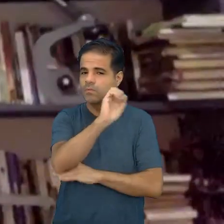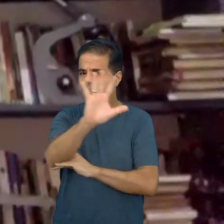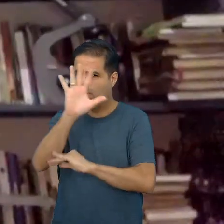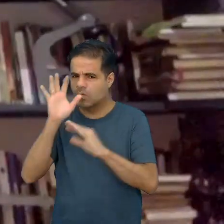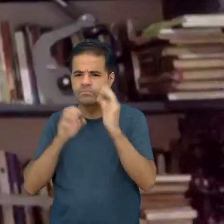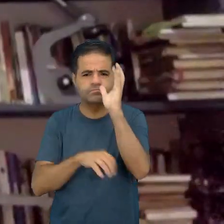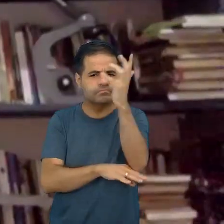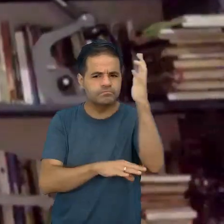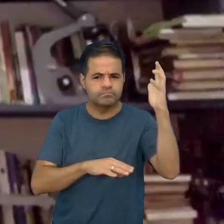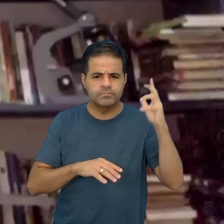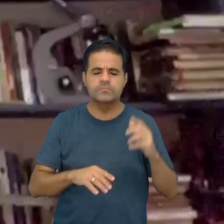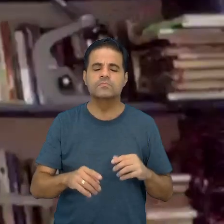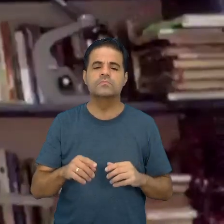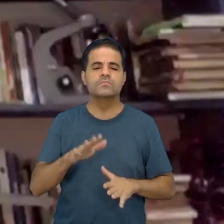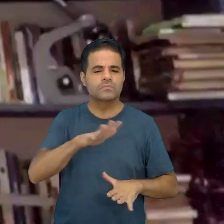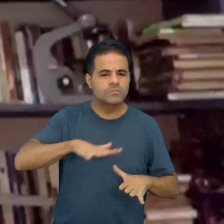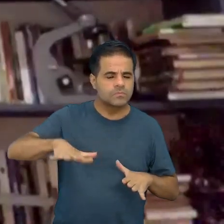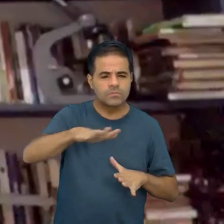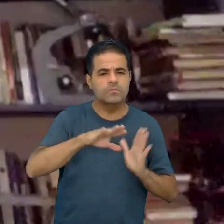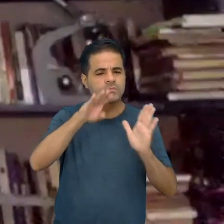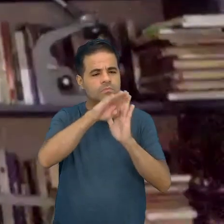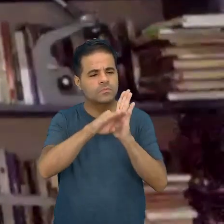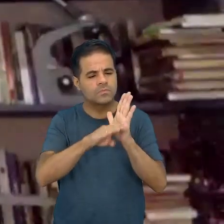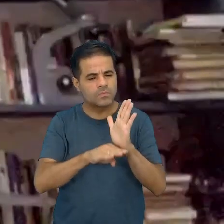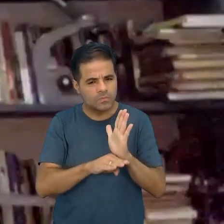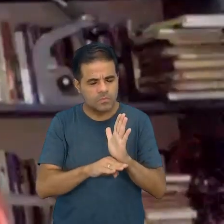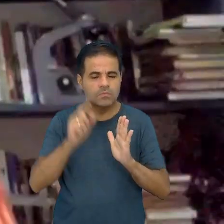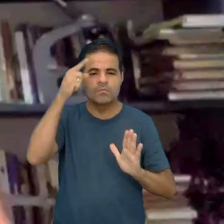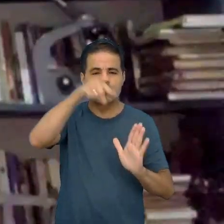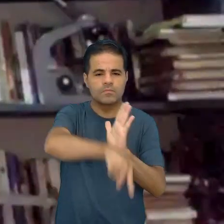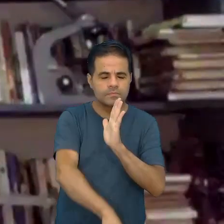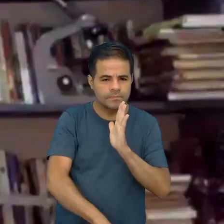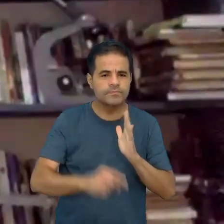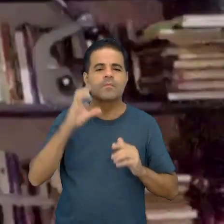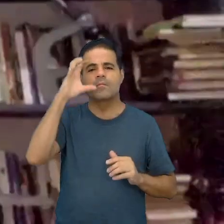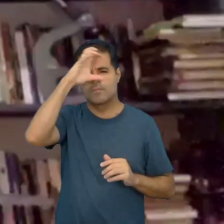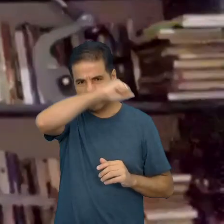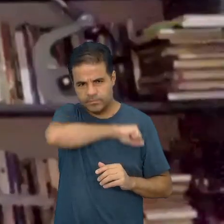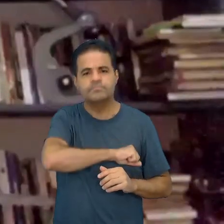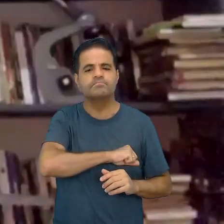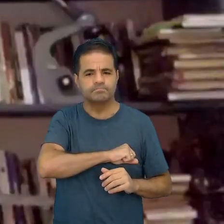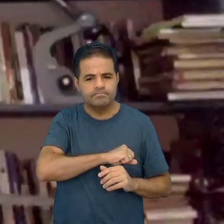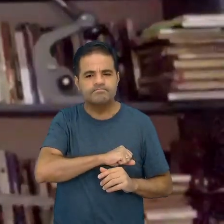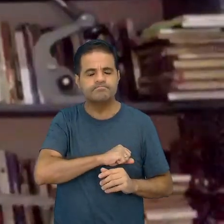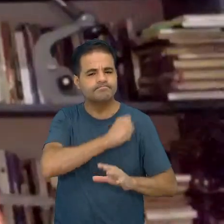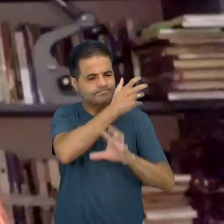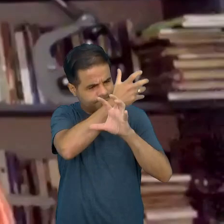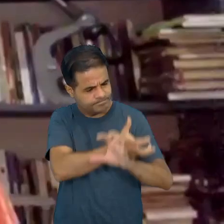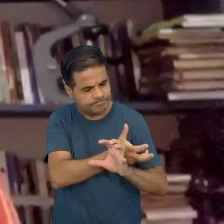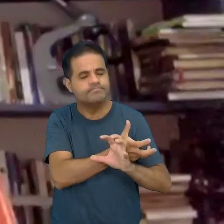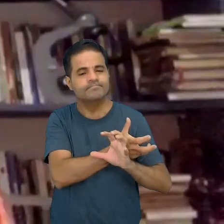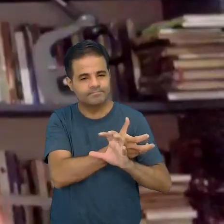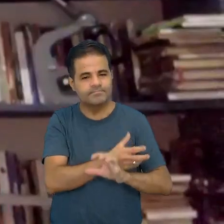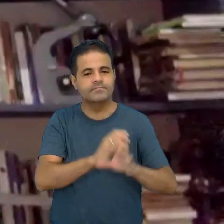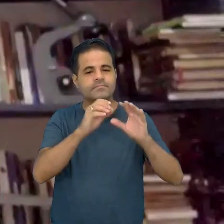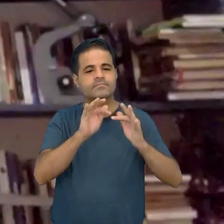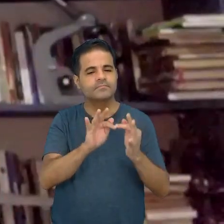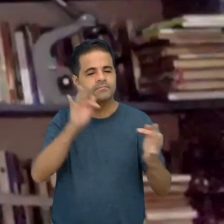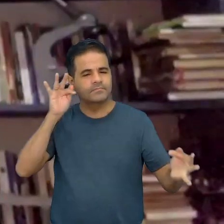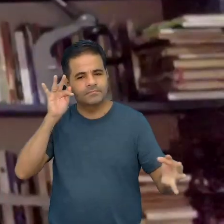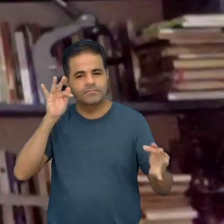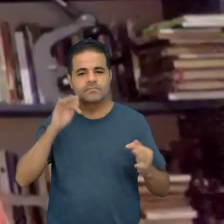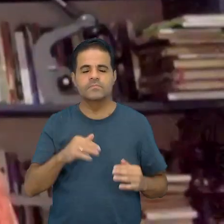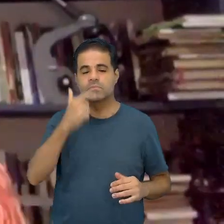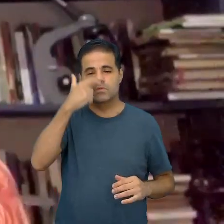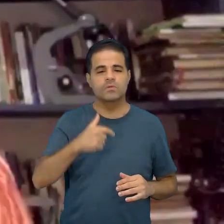Natureza, no âmbito do Programa de Recuperação e Aprofundamento da Aprendizagem, na disciplina específica de Física.